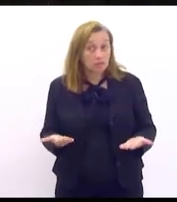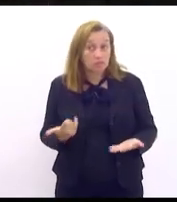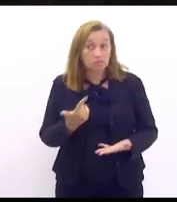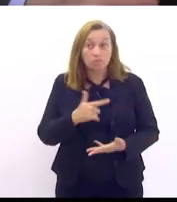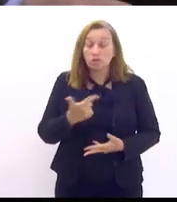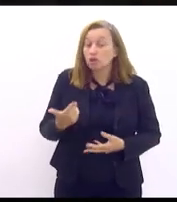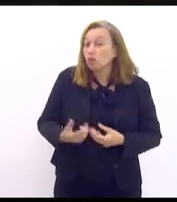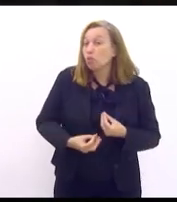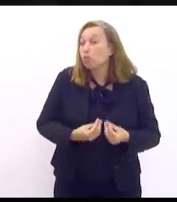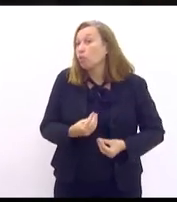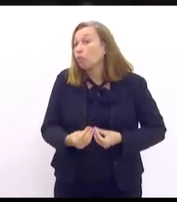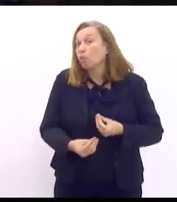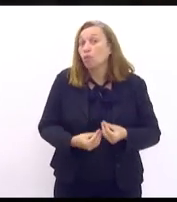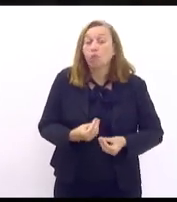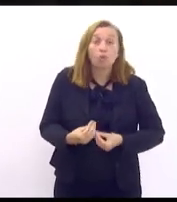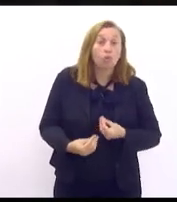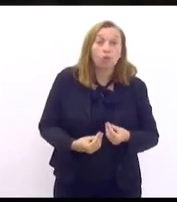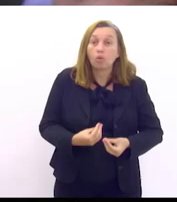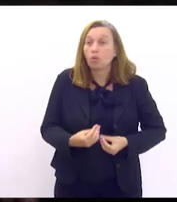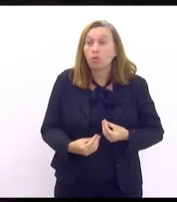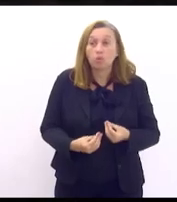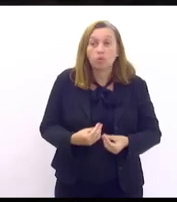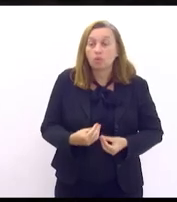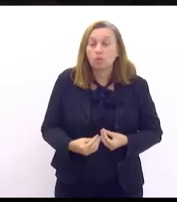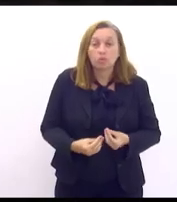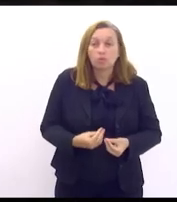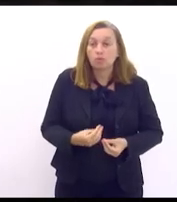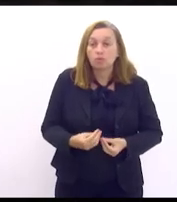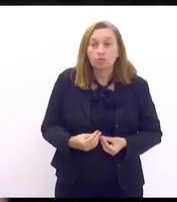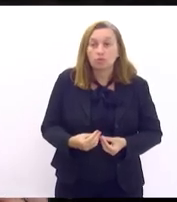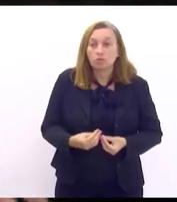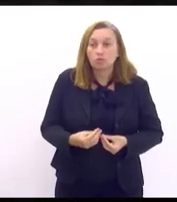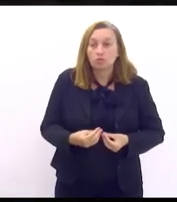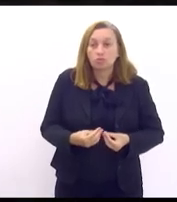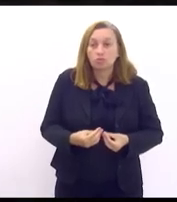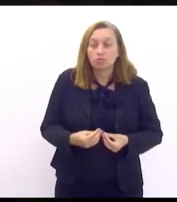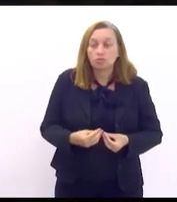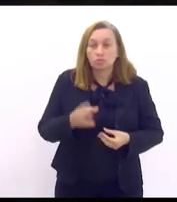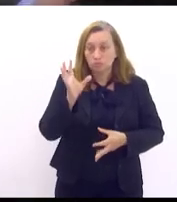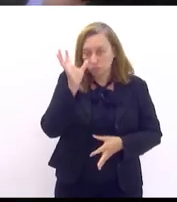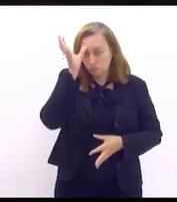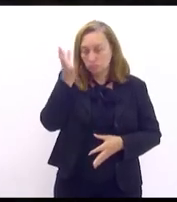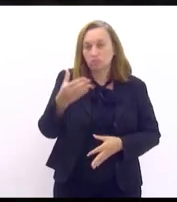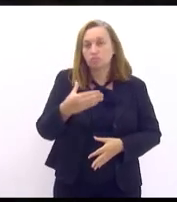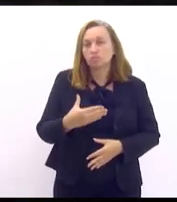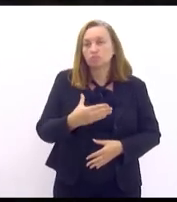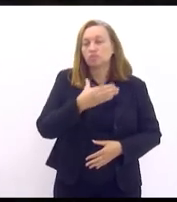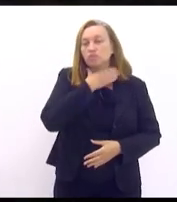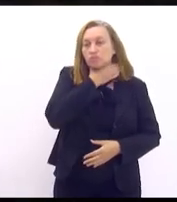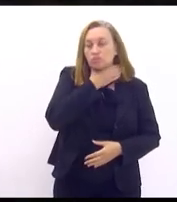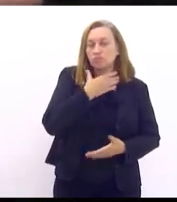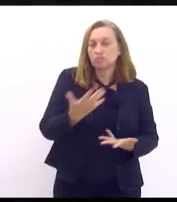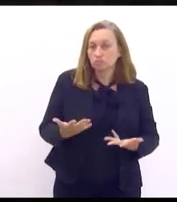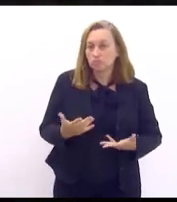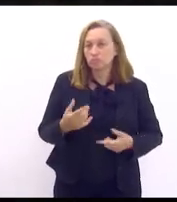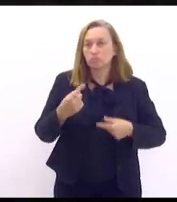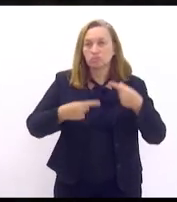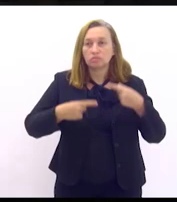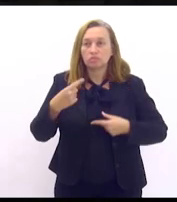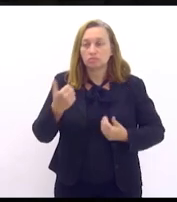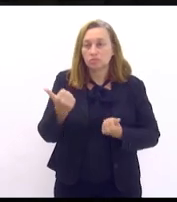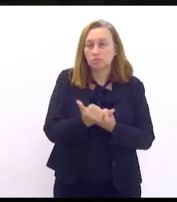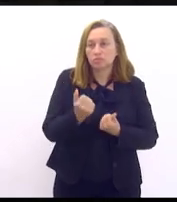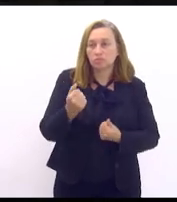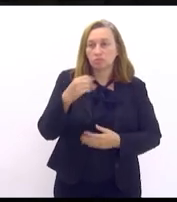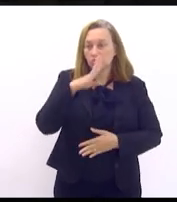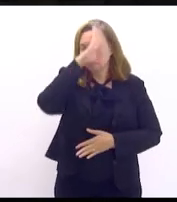para anistiá-lo desse crime político, que é isso, né? Apoiar alguém como Bolsonaro é uma coisa fora da realidade,